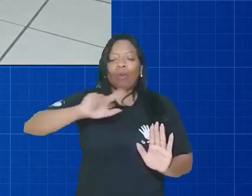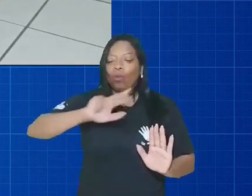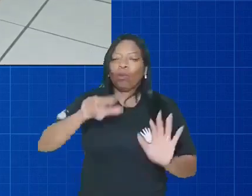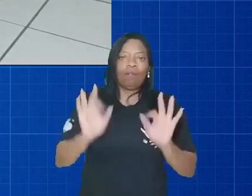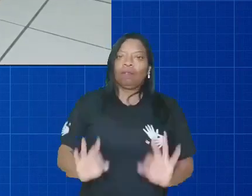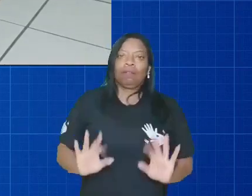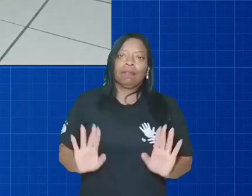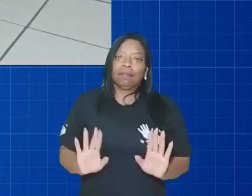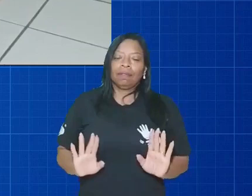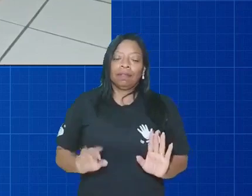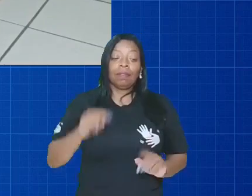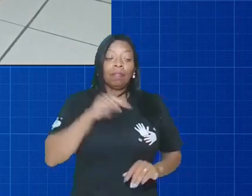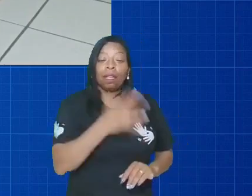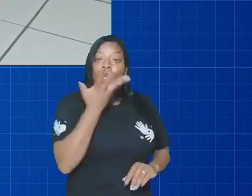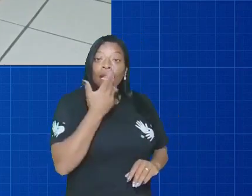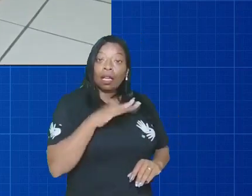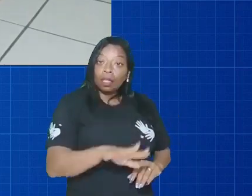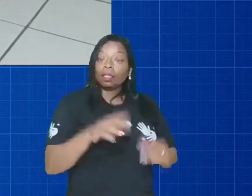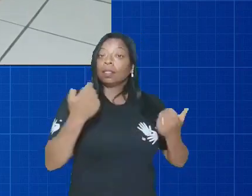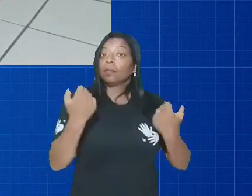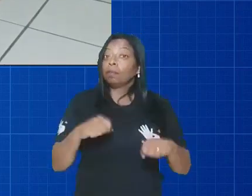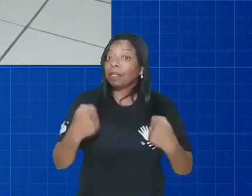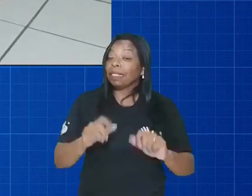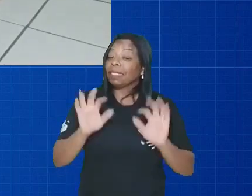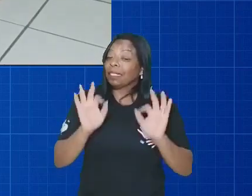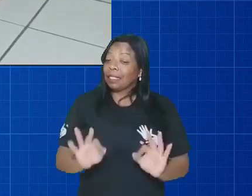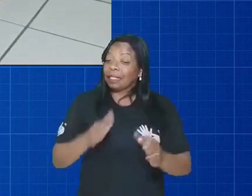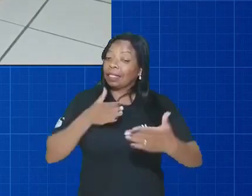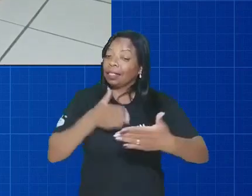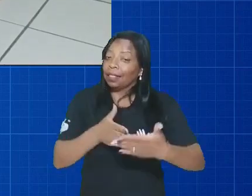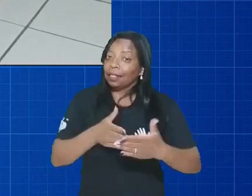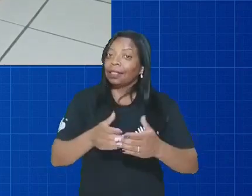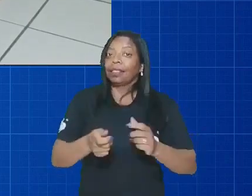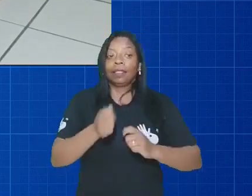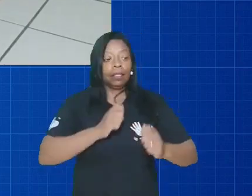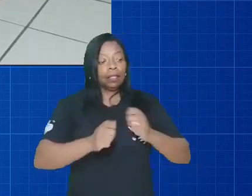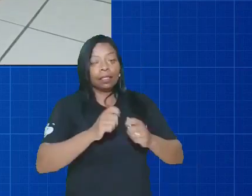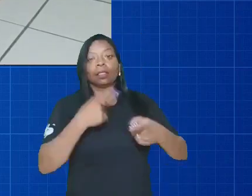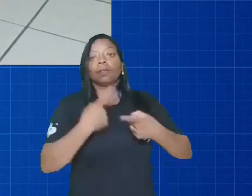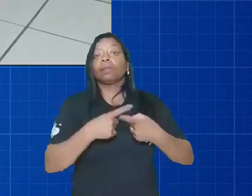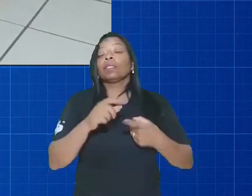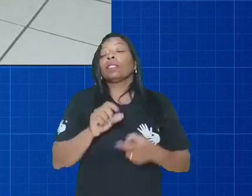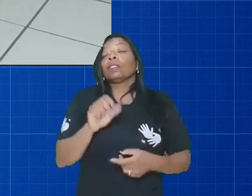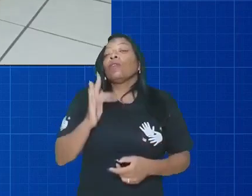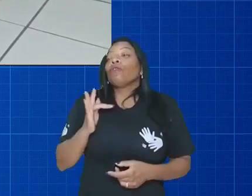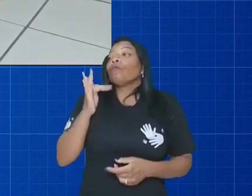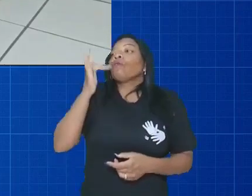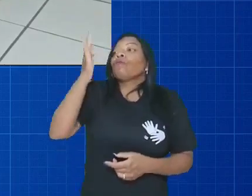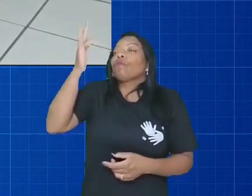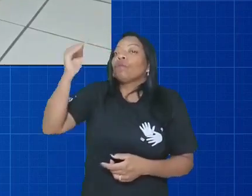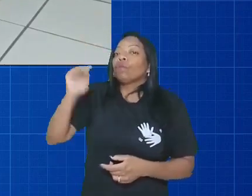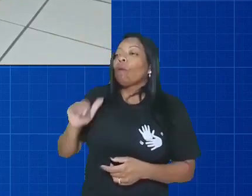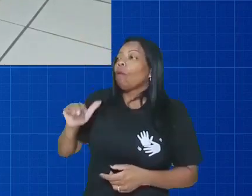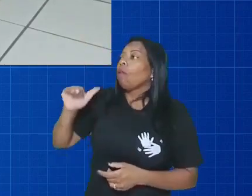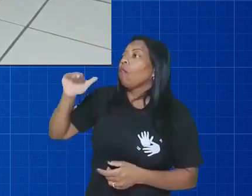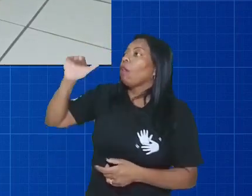adulto com situações de saúde bem complicadas. E é isso que nós não queremos. Então a gente está cuidando para que essa pessoa ela tenha